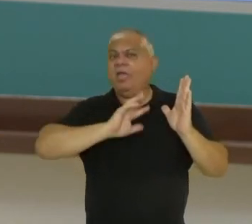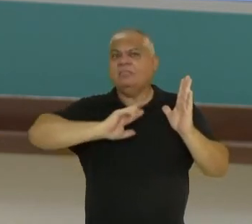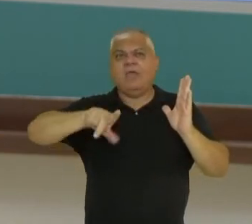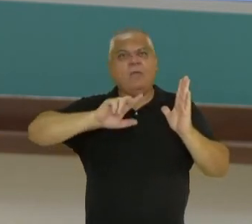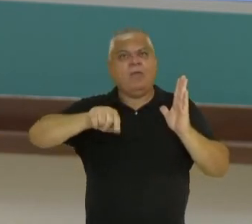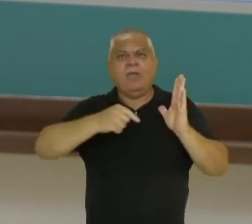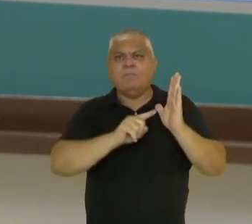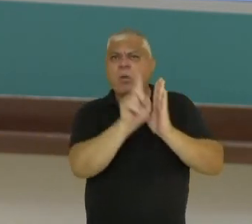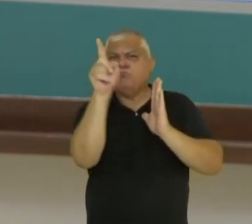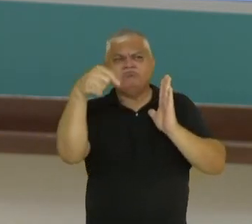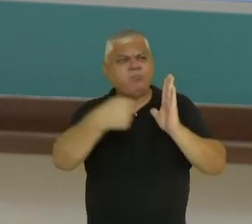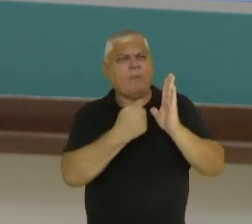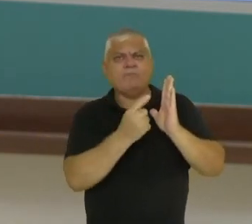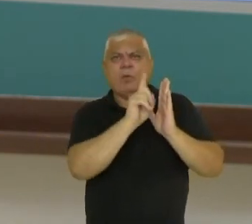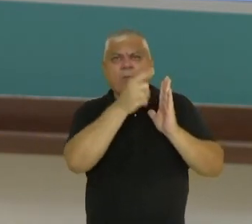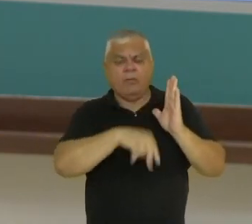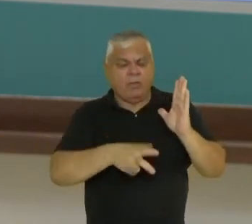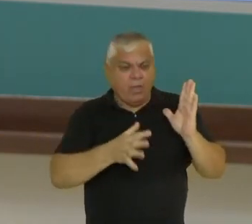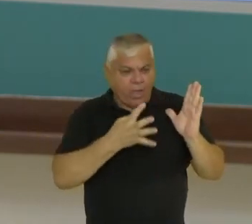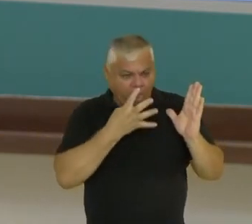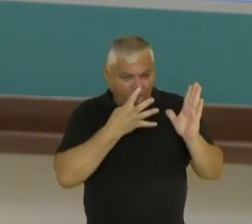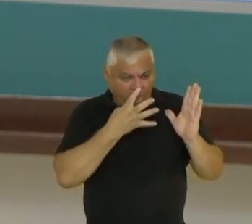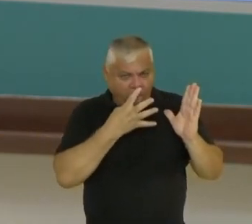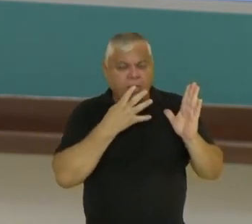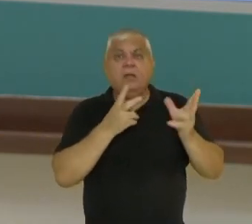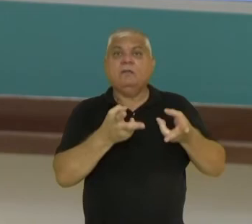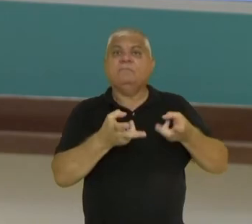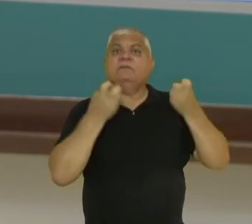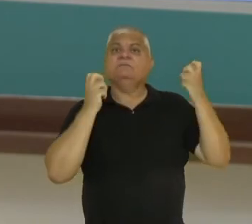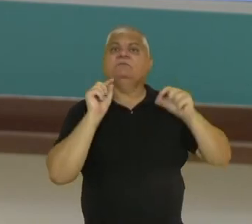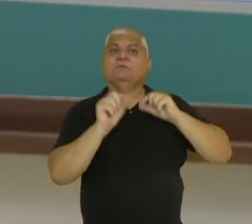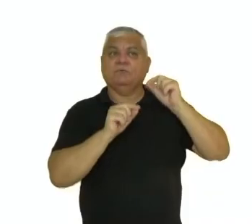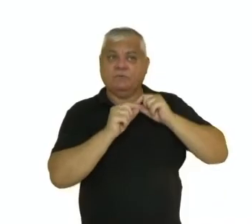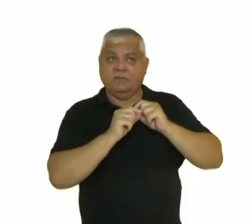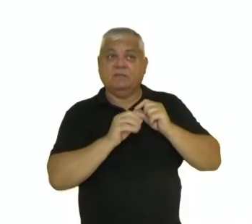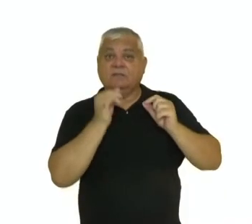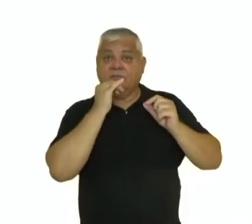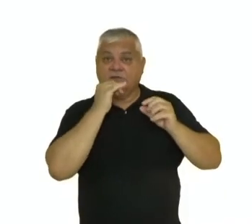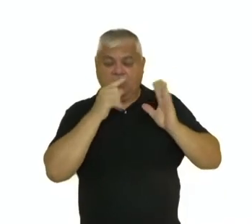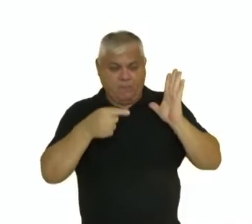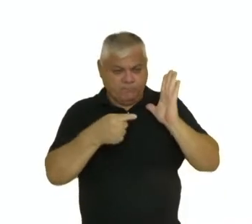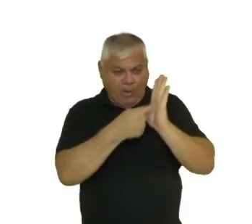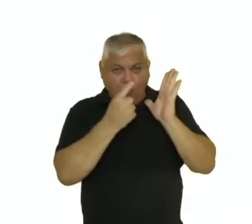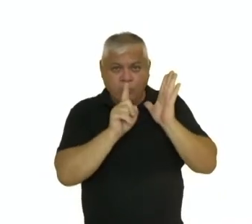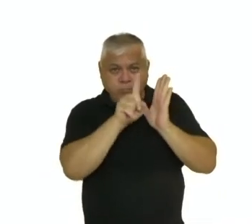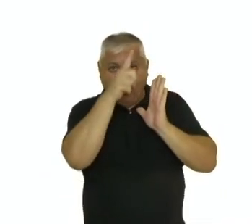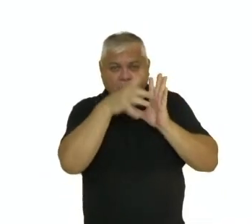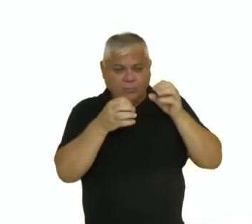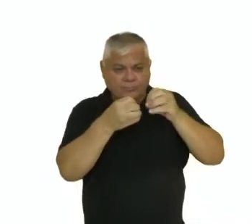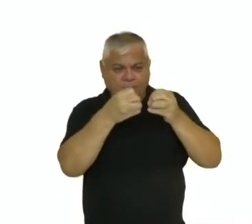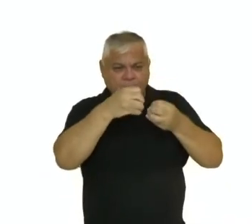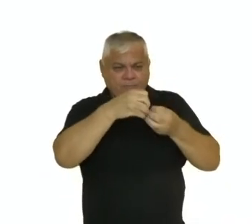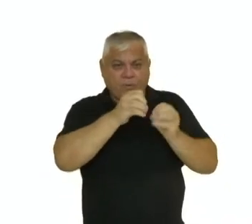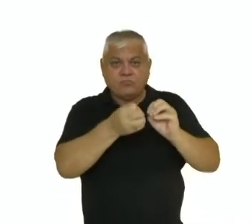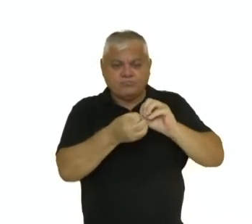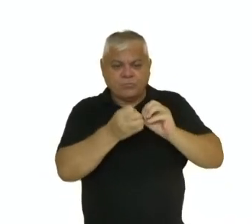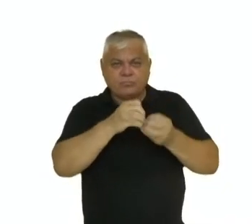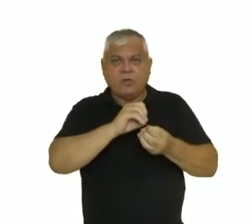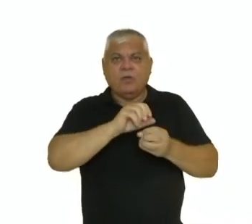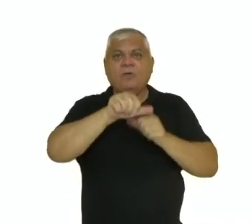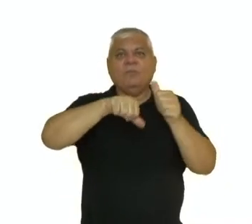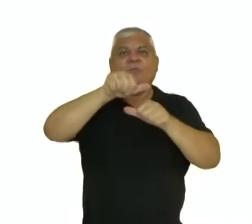várias direções. E aí ele observou o quê? Que quando essa partícula alfa colidia lá com o núcleo, ela mudava a sua